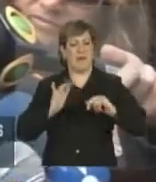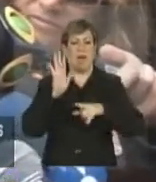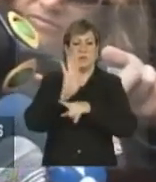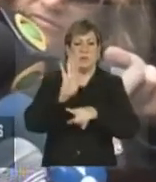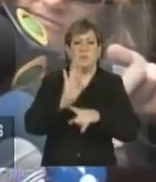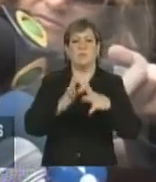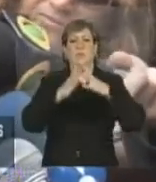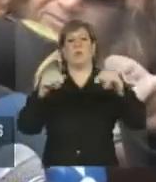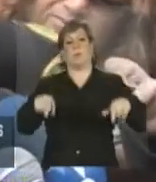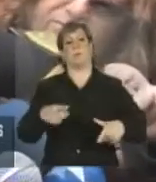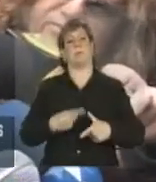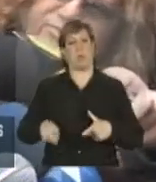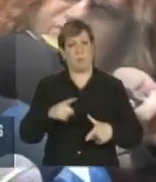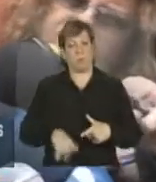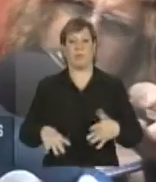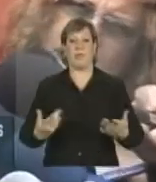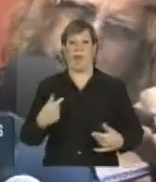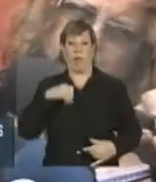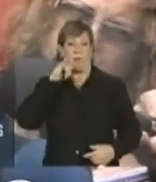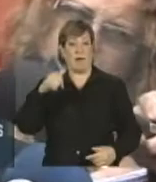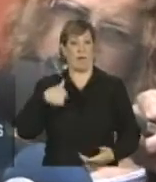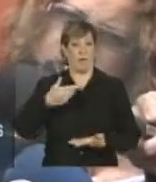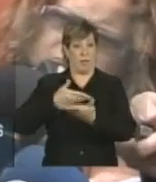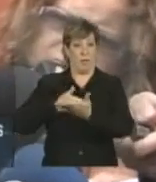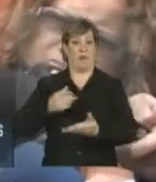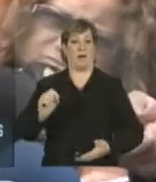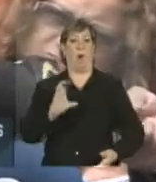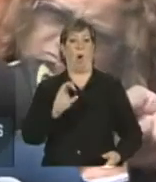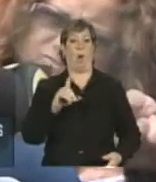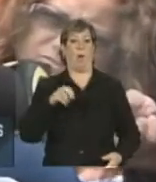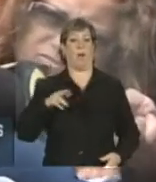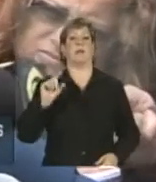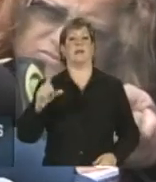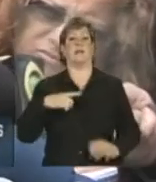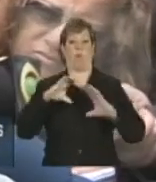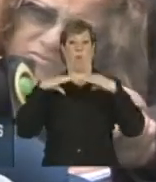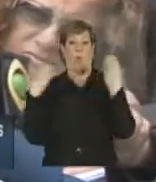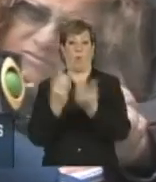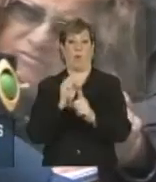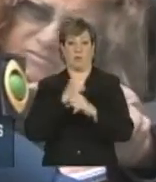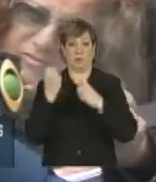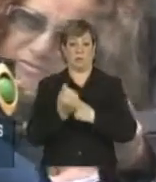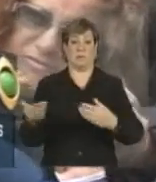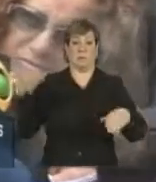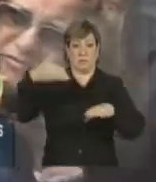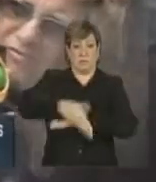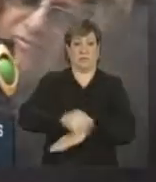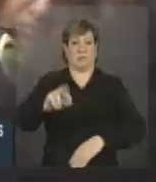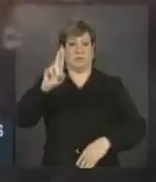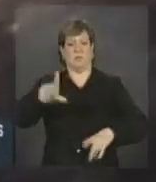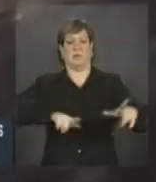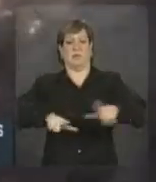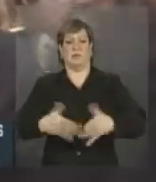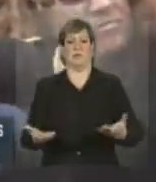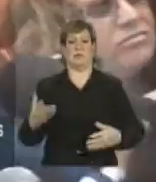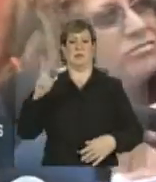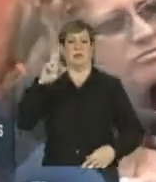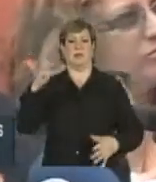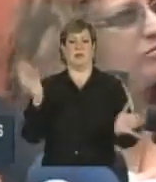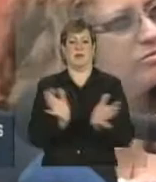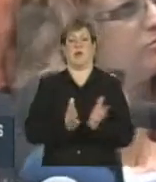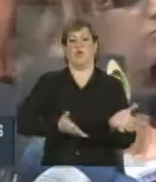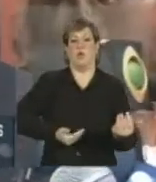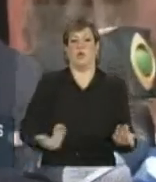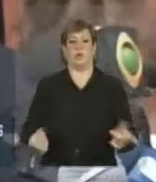eu dizia para o nosso colega colombiano, houve uma cúpula social em que participaram representantes dos trabalhadores, da juventude, da sociedade